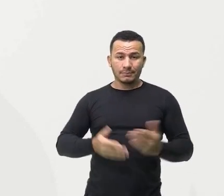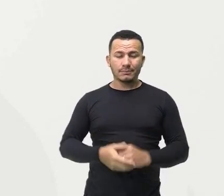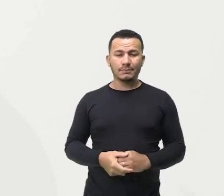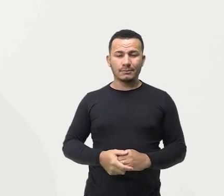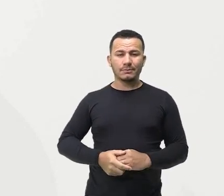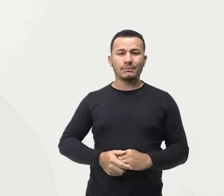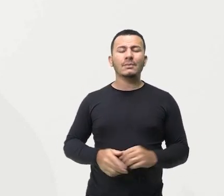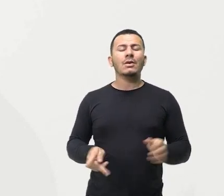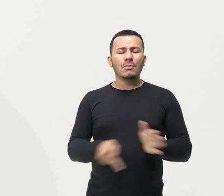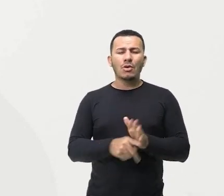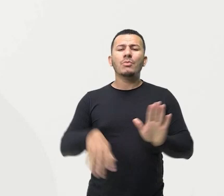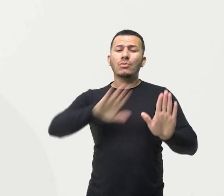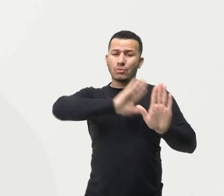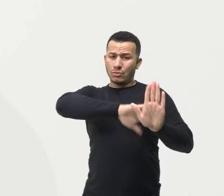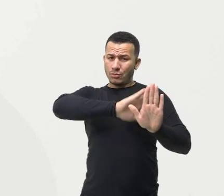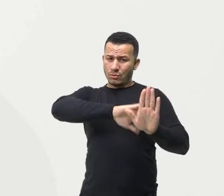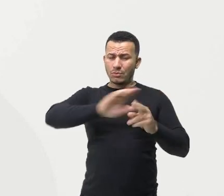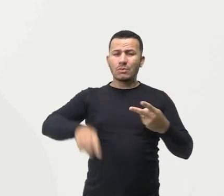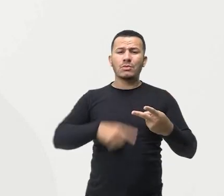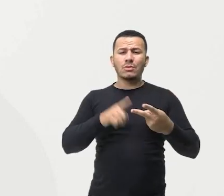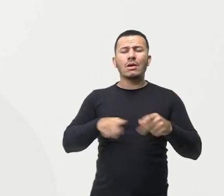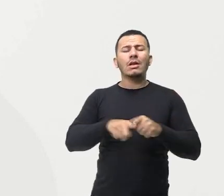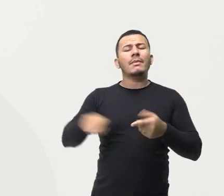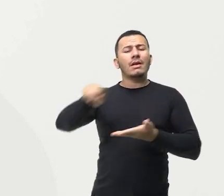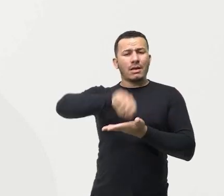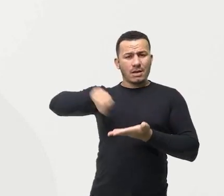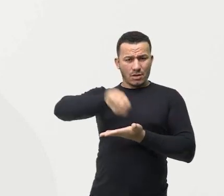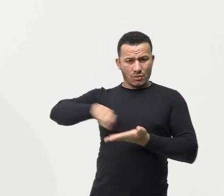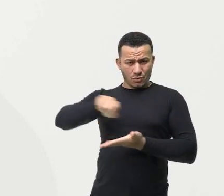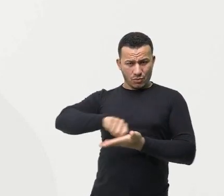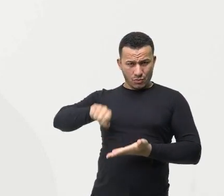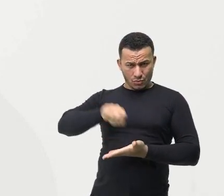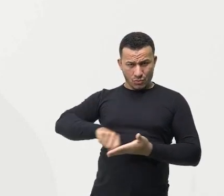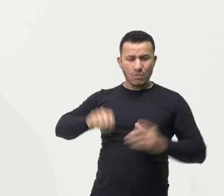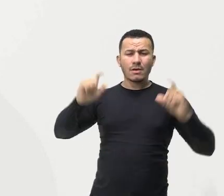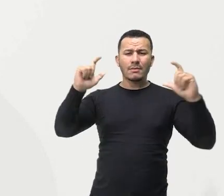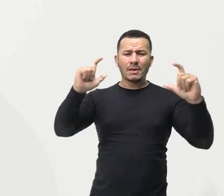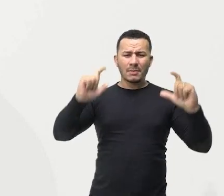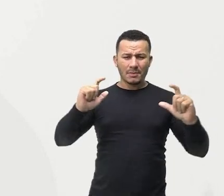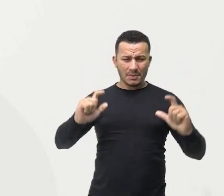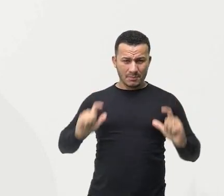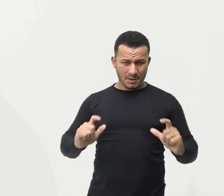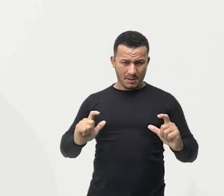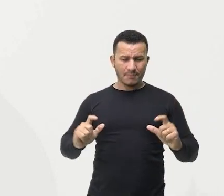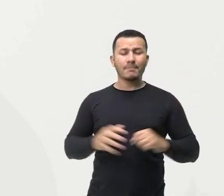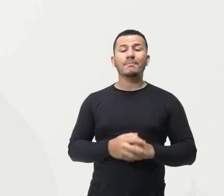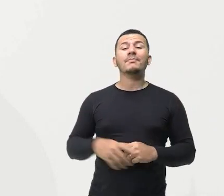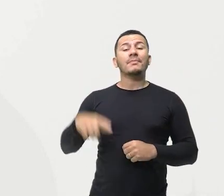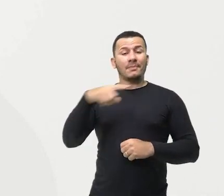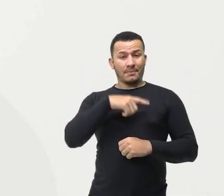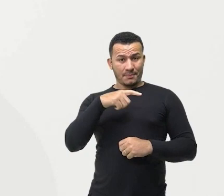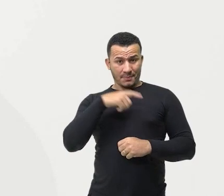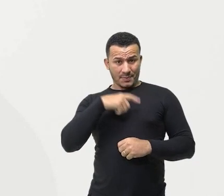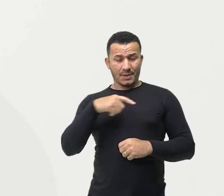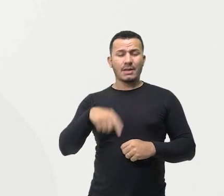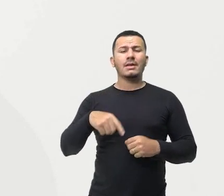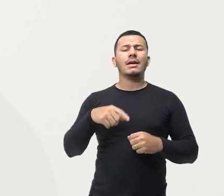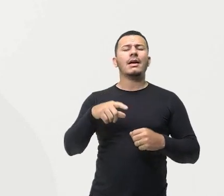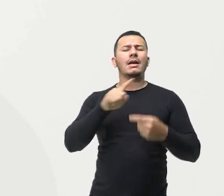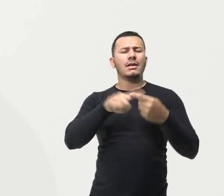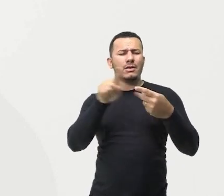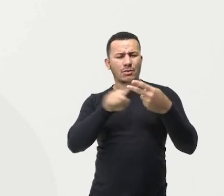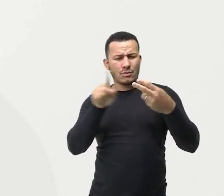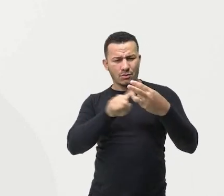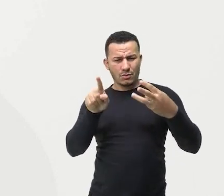Pela subjetividade e pela escrita em versos, os quais podem ser elaborados